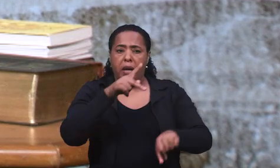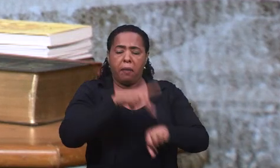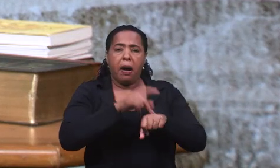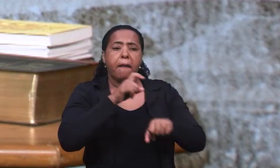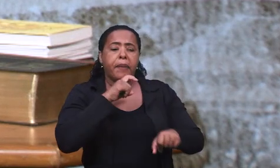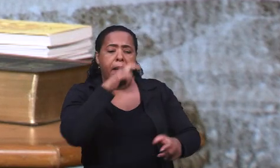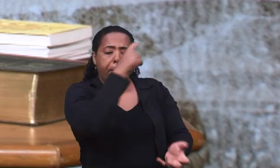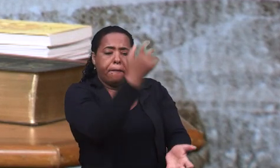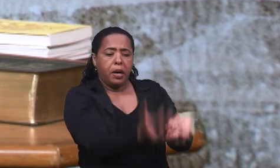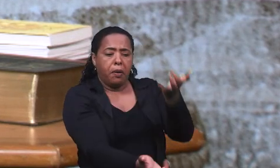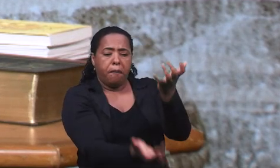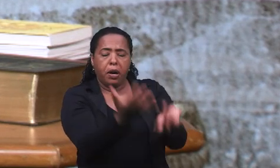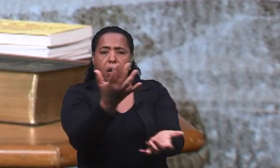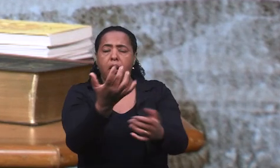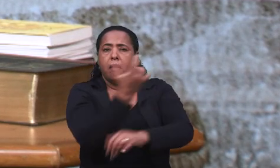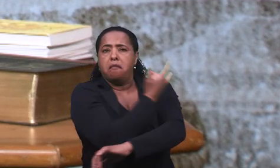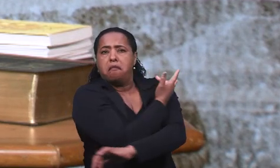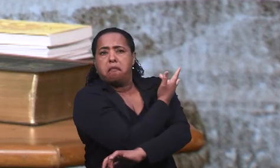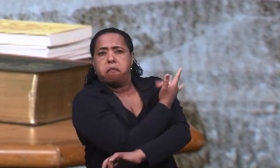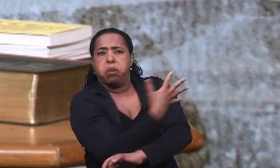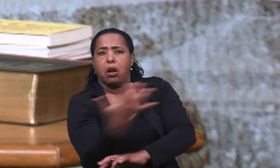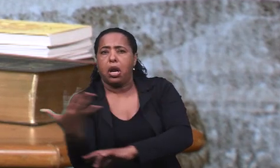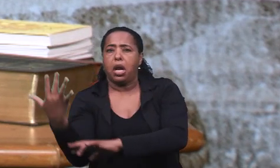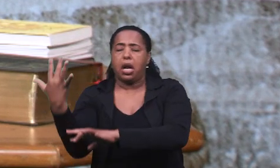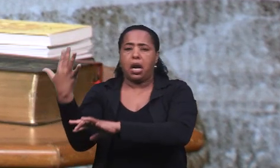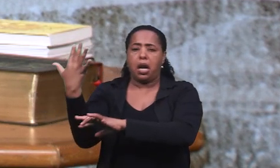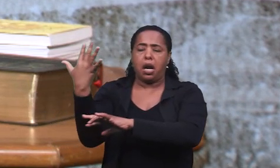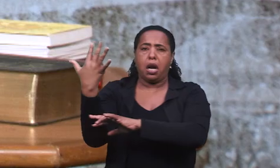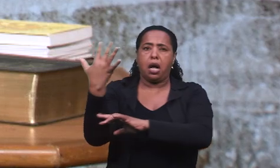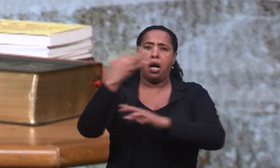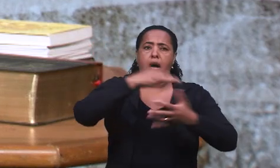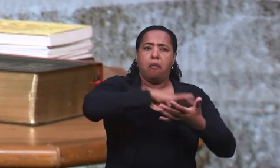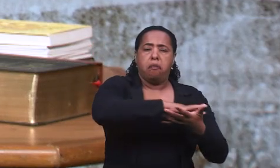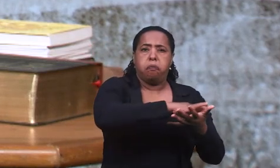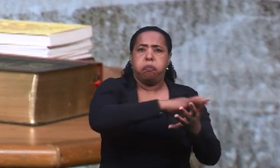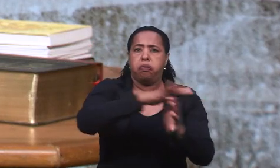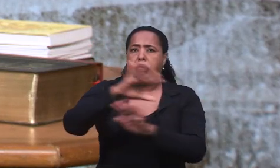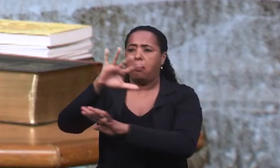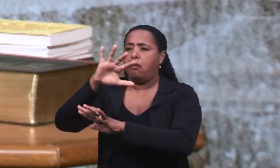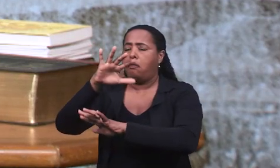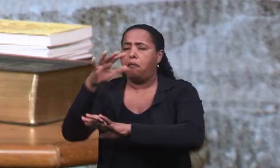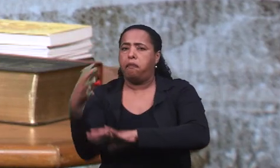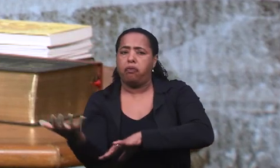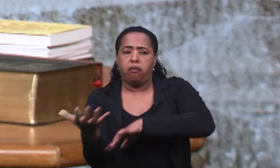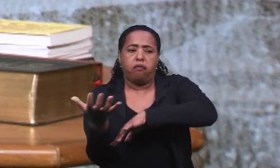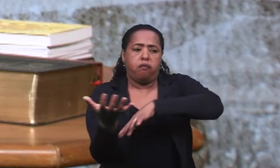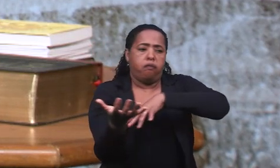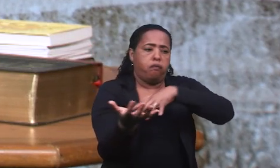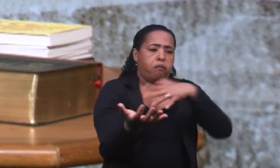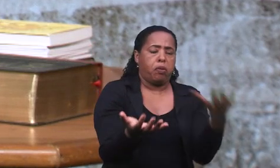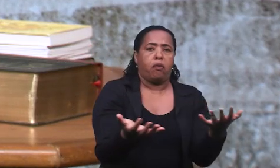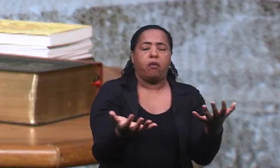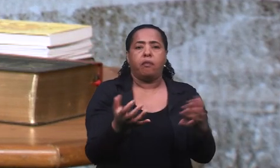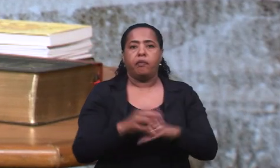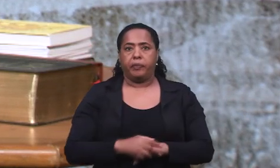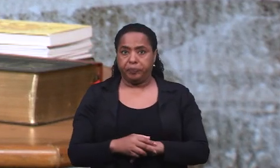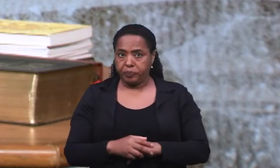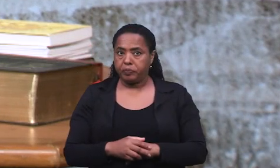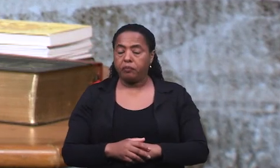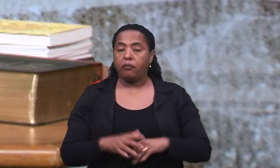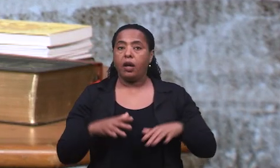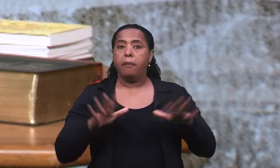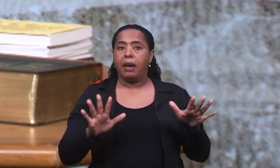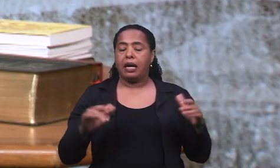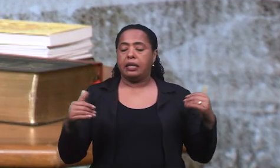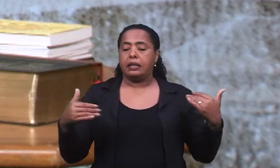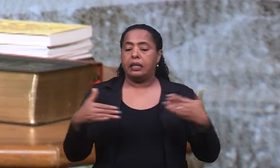feriu toda a erva do campo e quebrou todas as árvores do campo. Somente na terra de